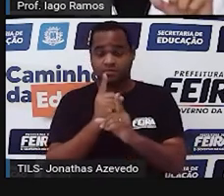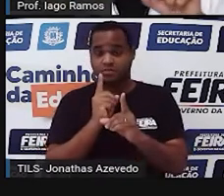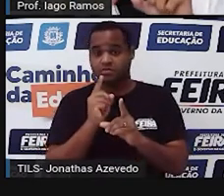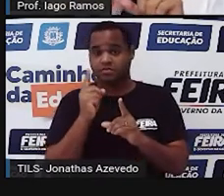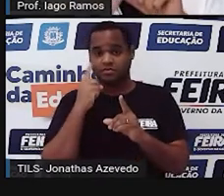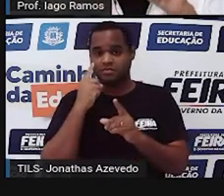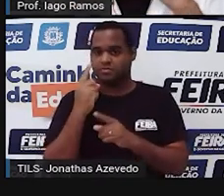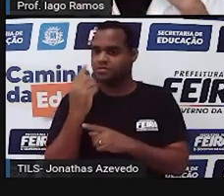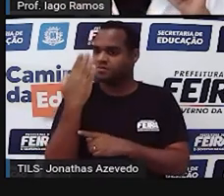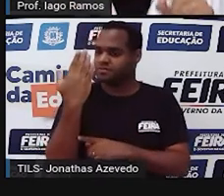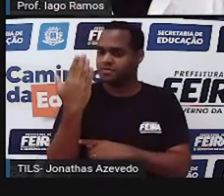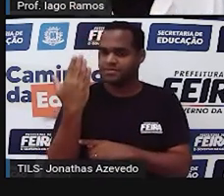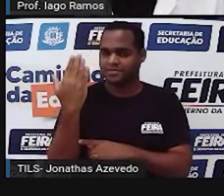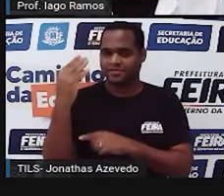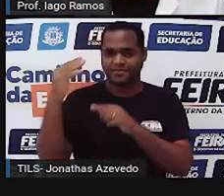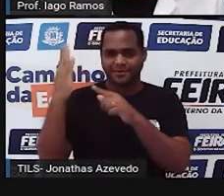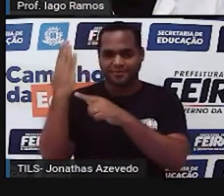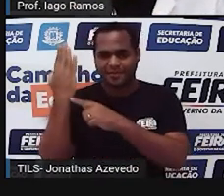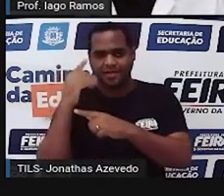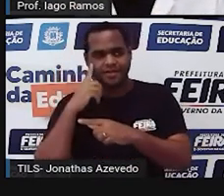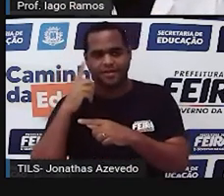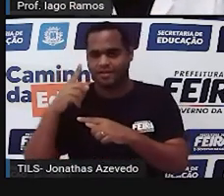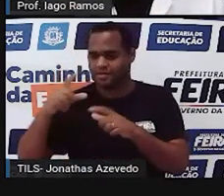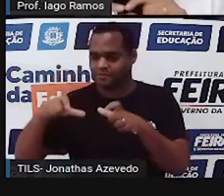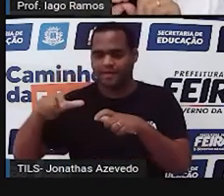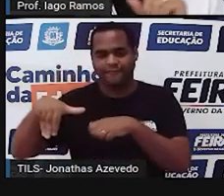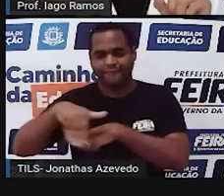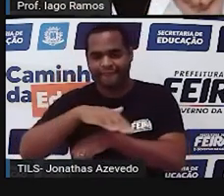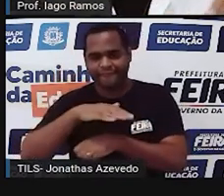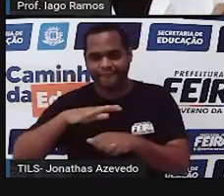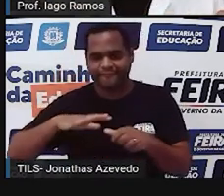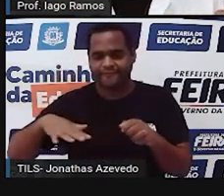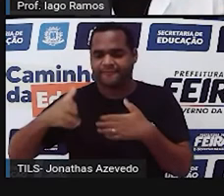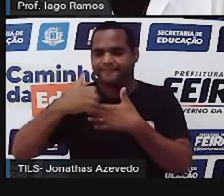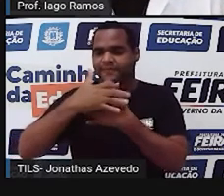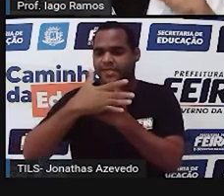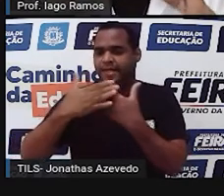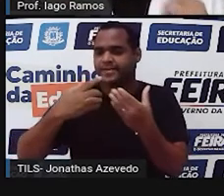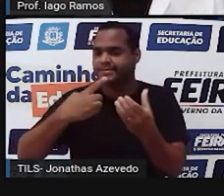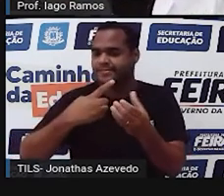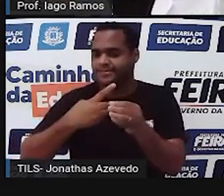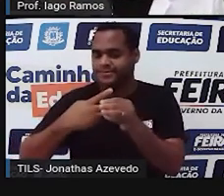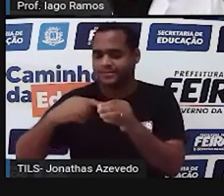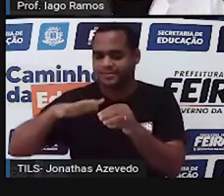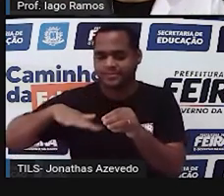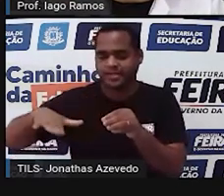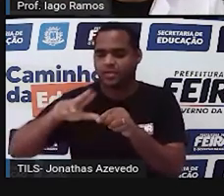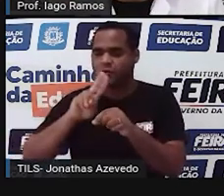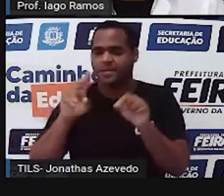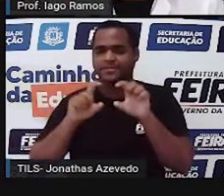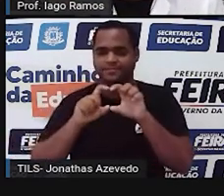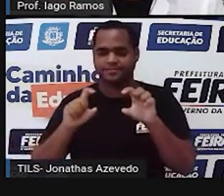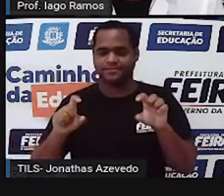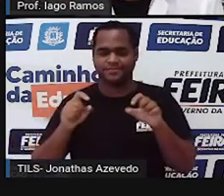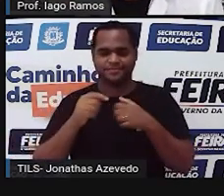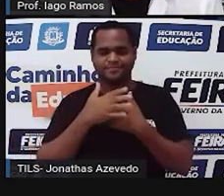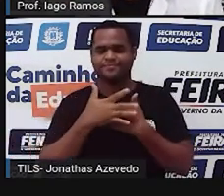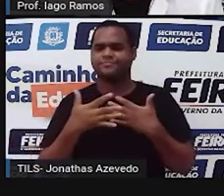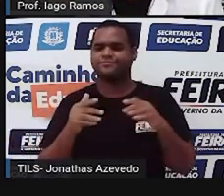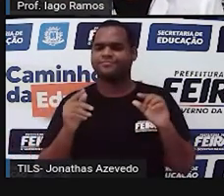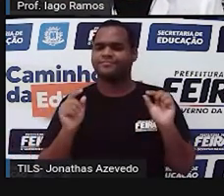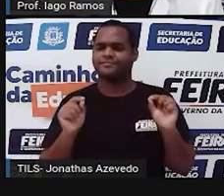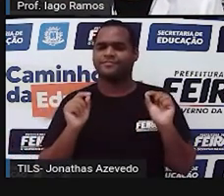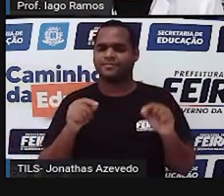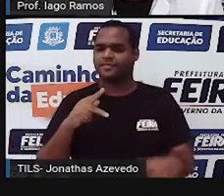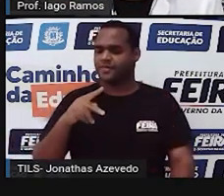né perímetro urbano Olha a palavrinha perímetro perímetro urbano em baixo o nome da cidade o que é que